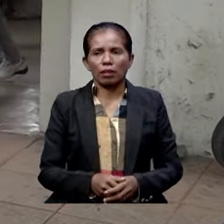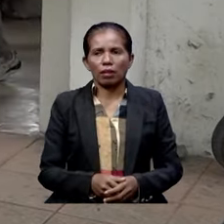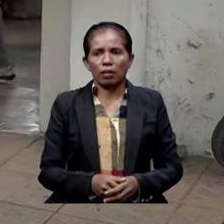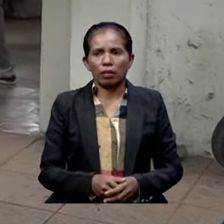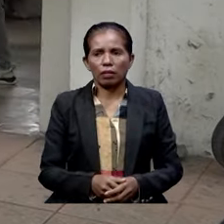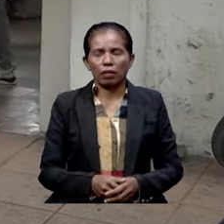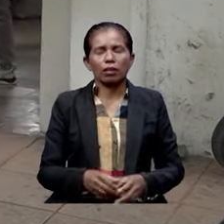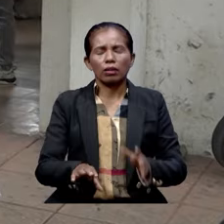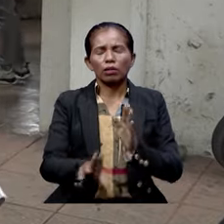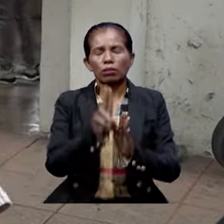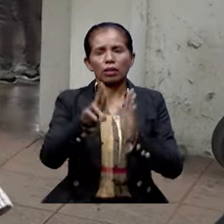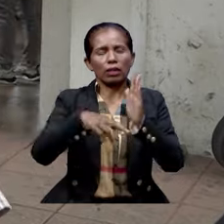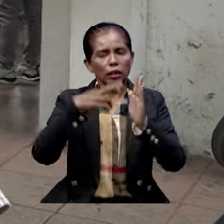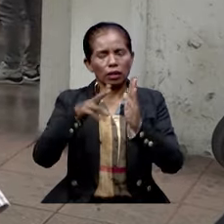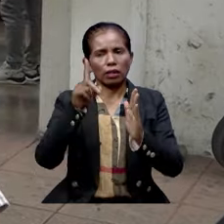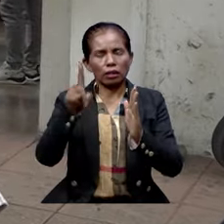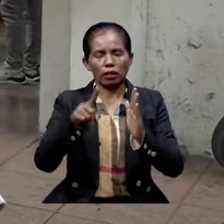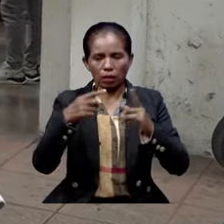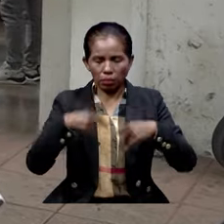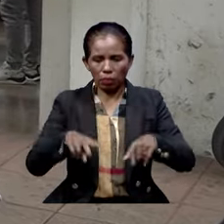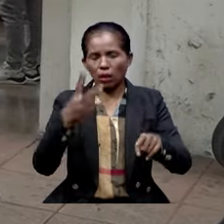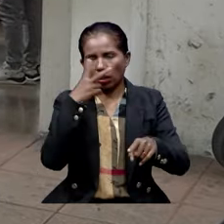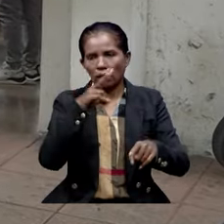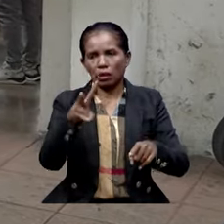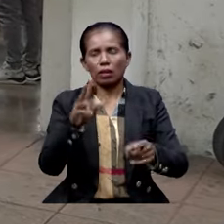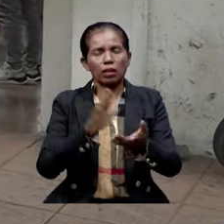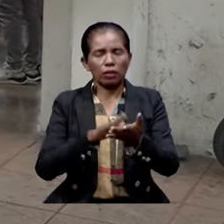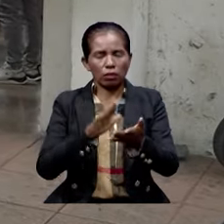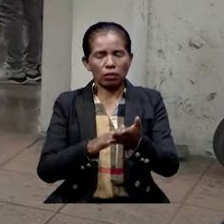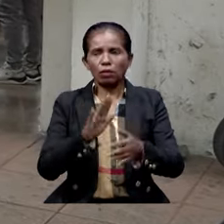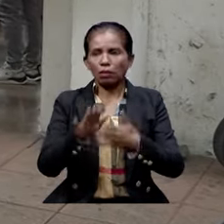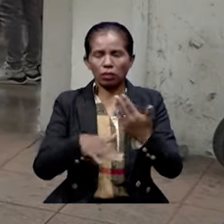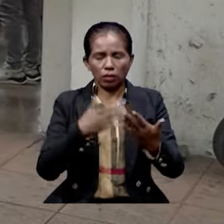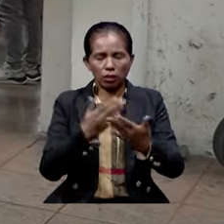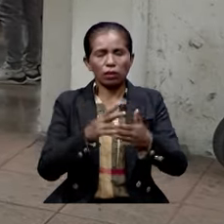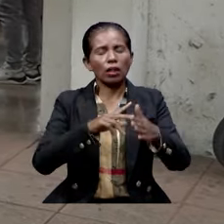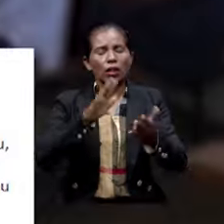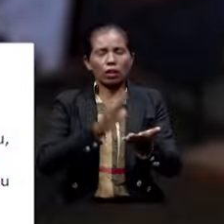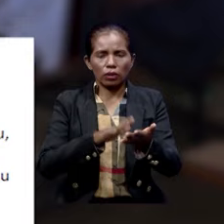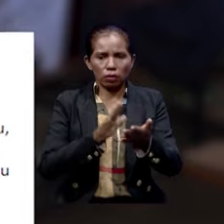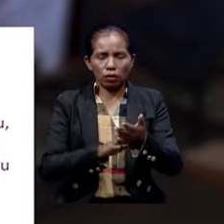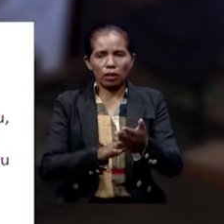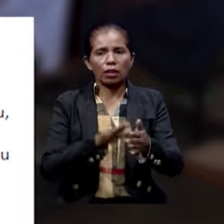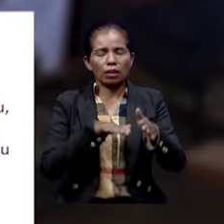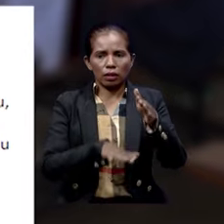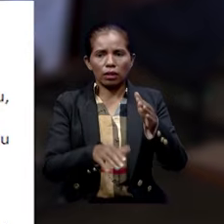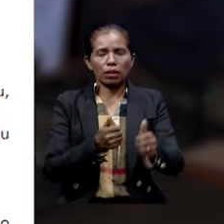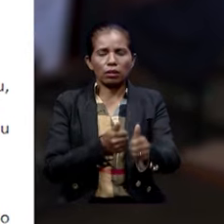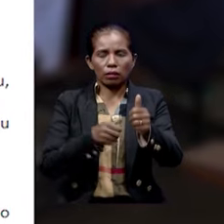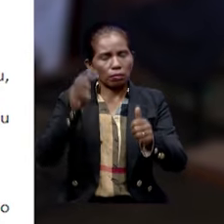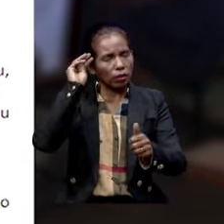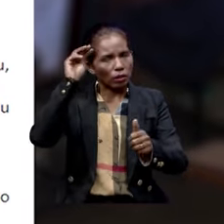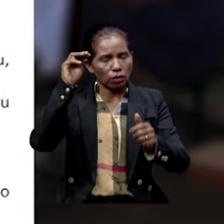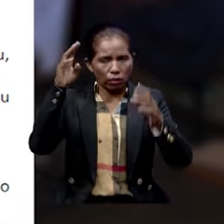a sair regulamento, tumba, escola da Sarcira ou de básico Sira, outros altos. Foi na Laisne, Ministério da Educação, a